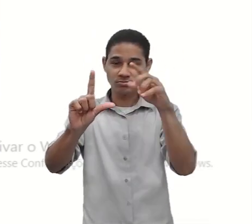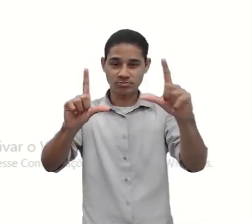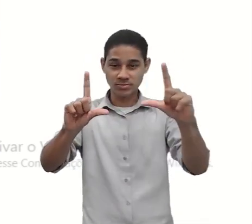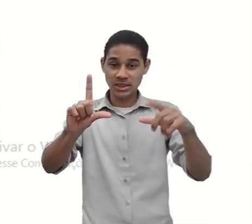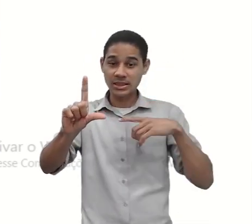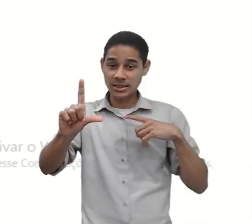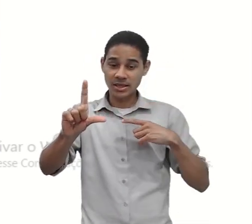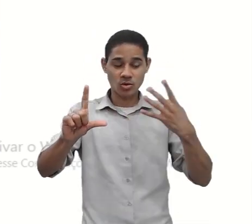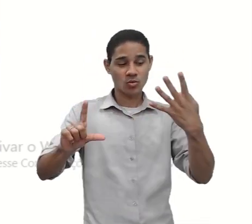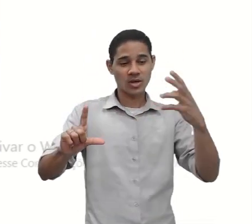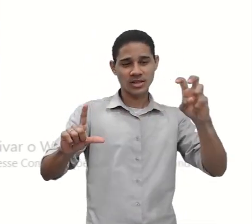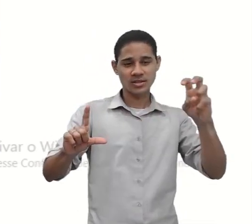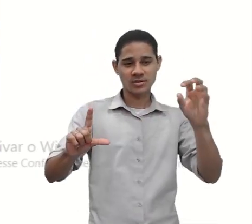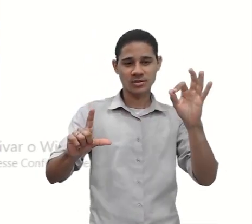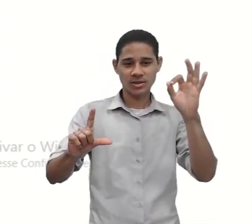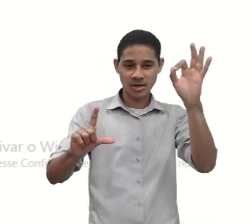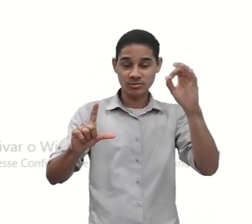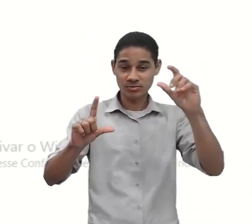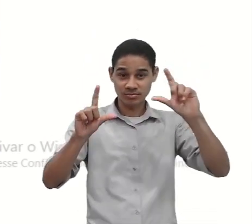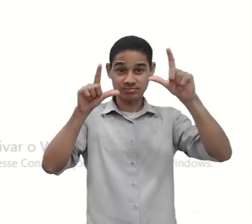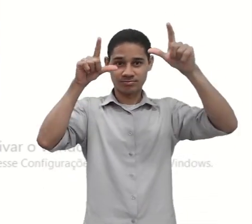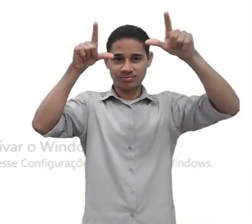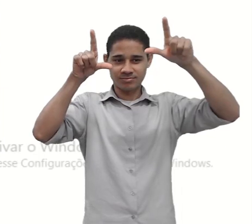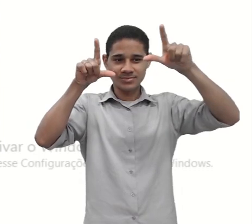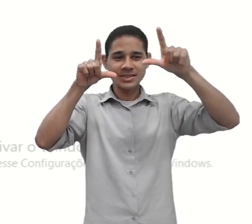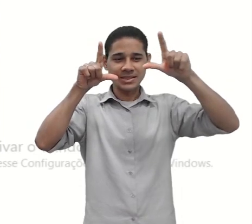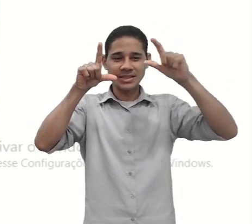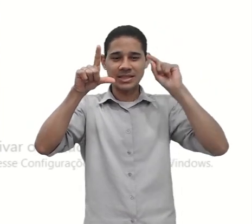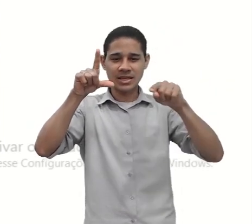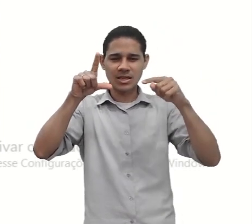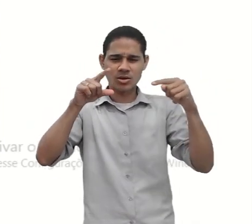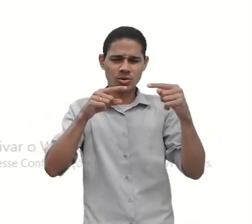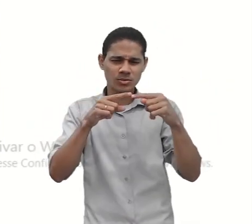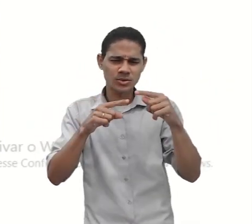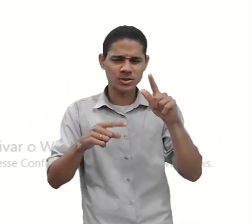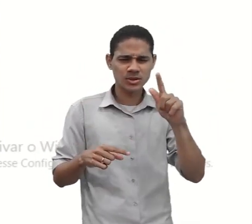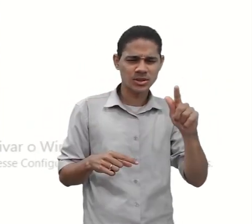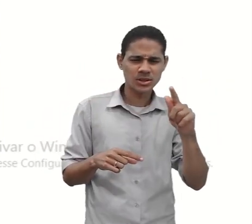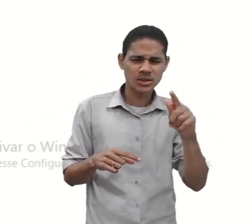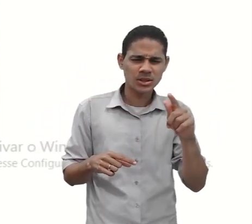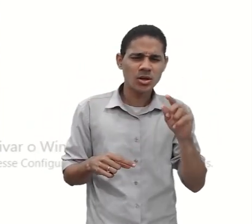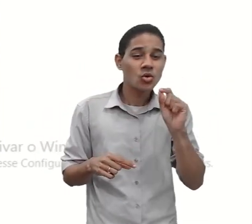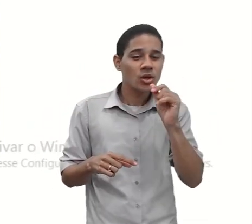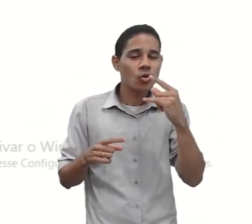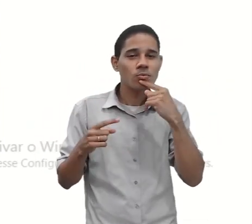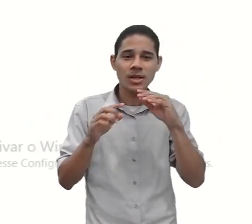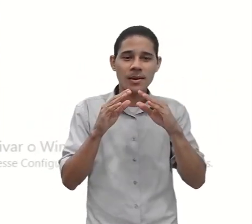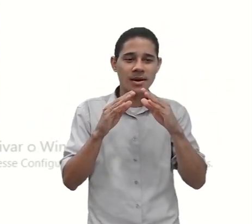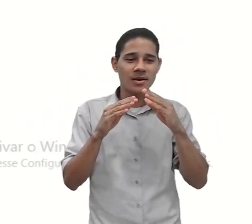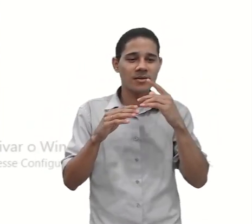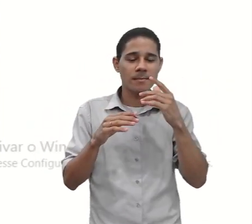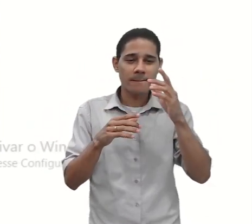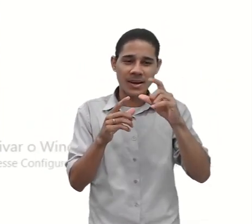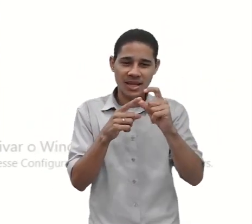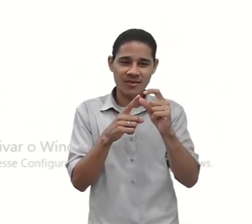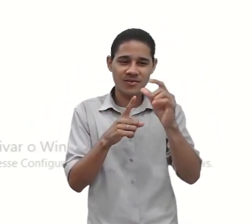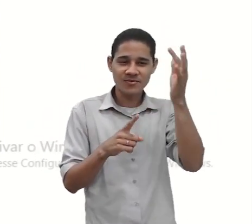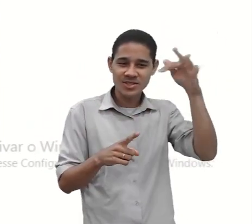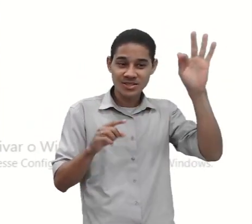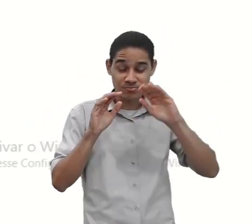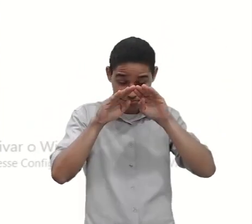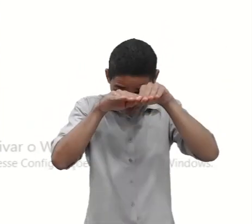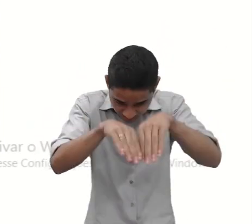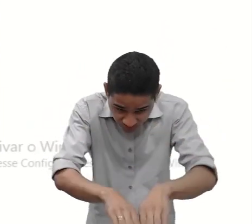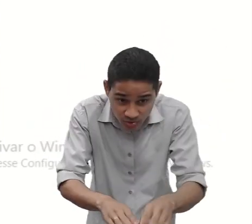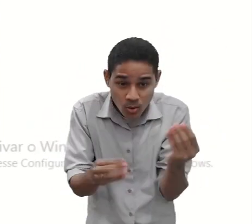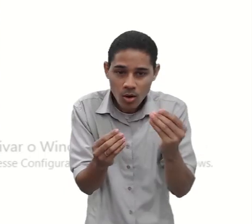um ângulo de 45 graus acima, que é considerado plongée, que do francês significa mergulho, então é como se você olhasse de